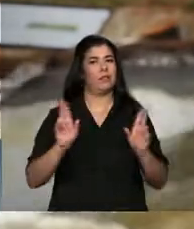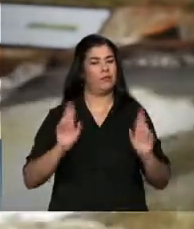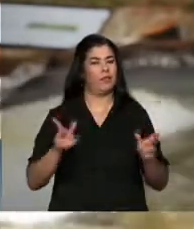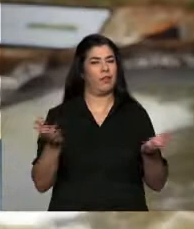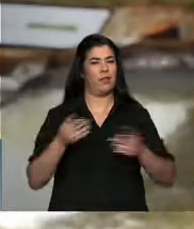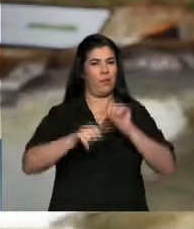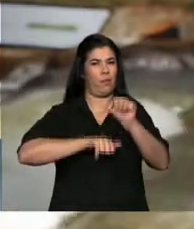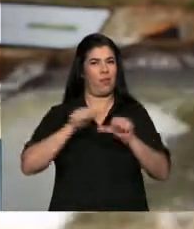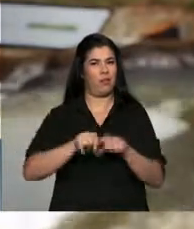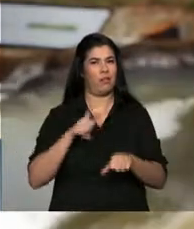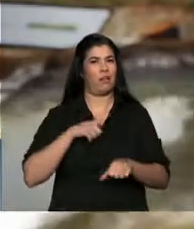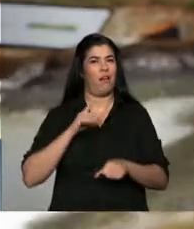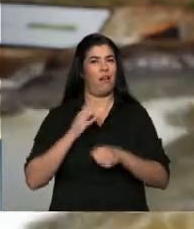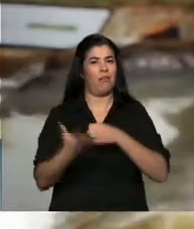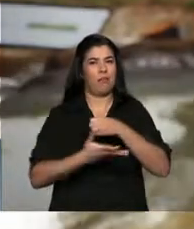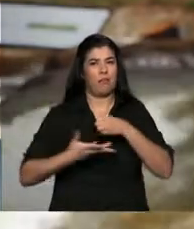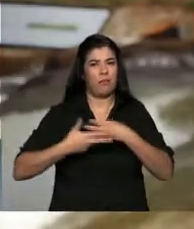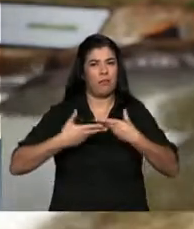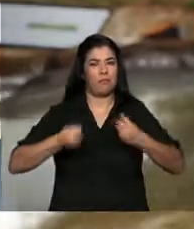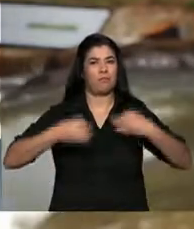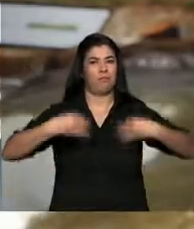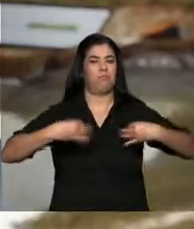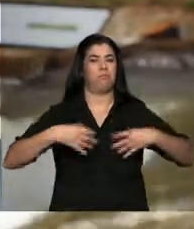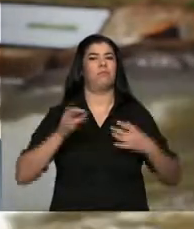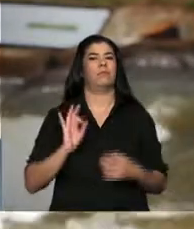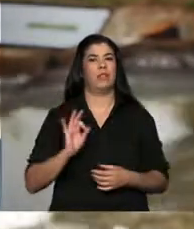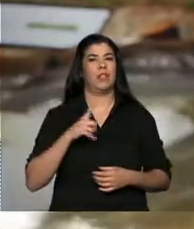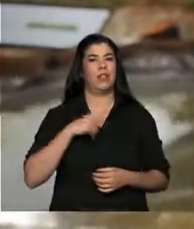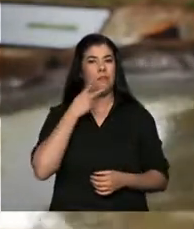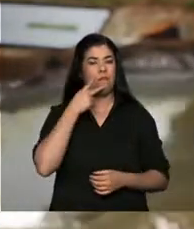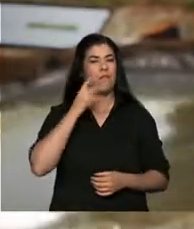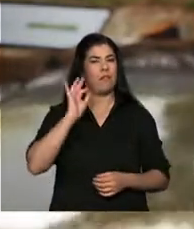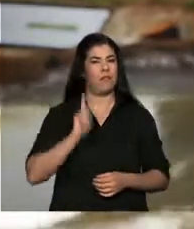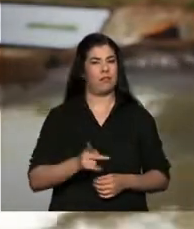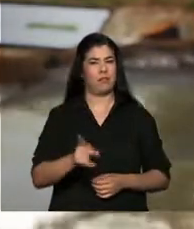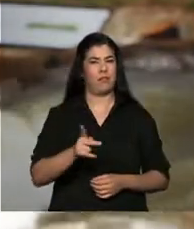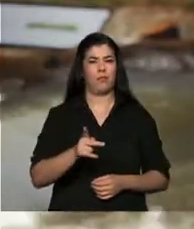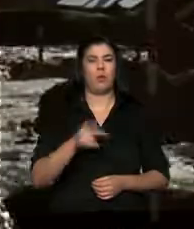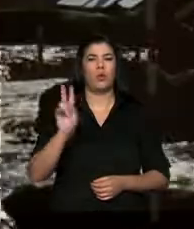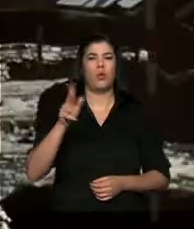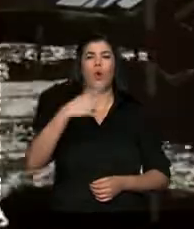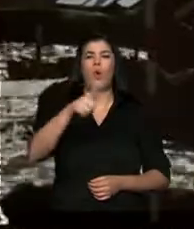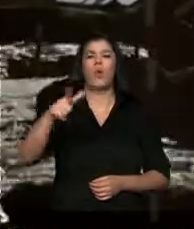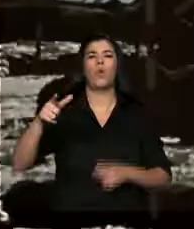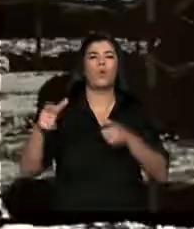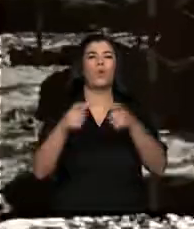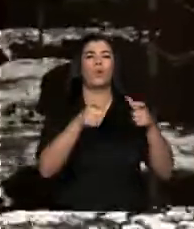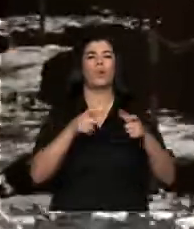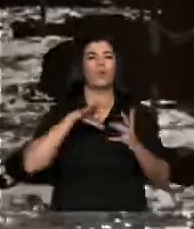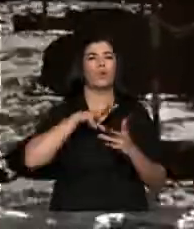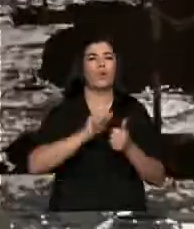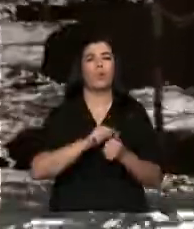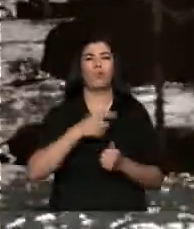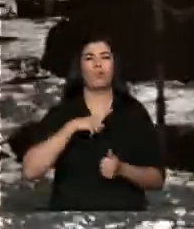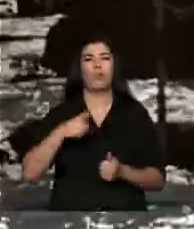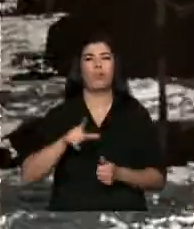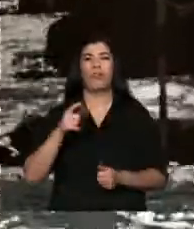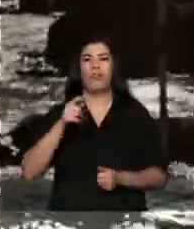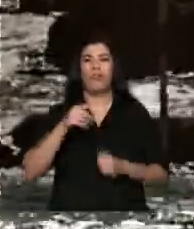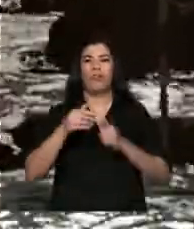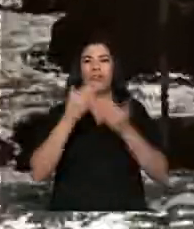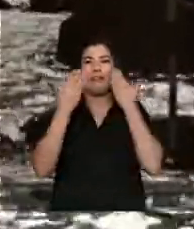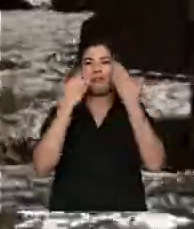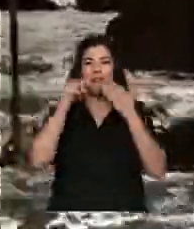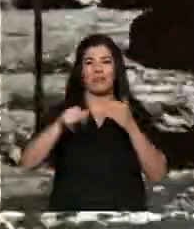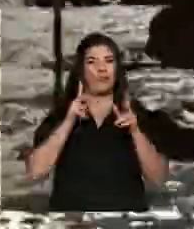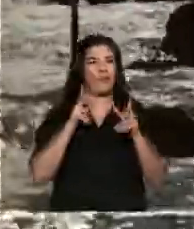a gente tem toda a estrutura necessária. Eu digo sempre que eu não vi em nenhum lugar do mundo alguém com estrutura tão boa igual aqui no